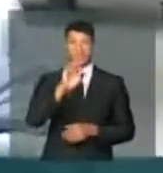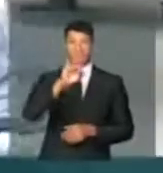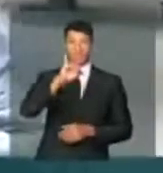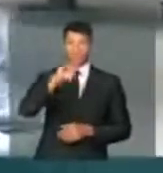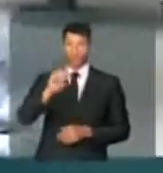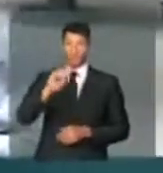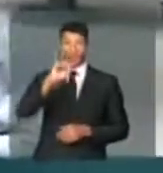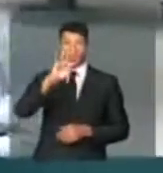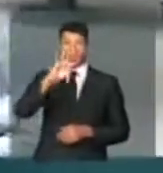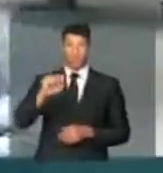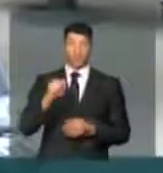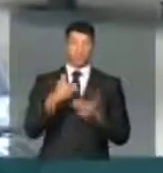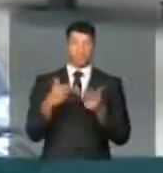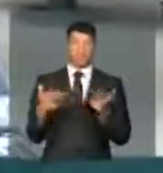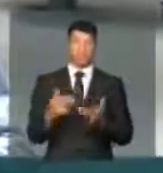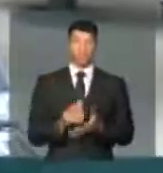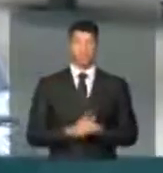Ota,